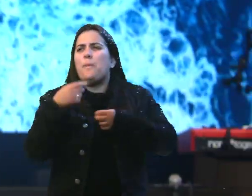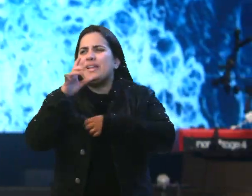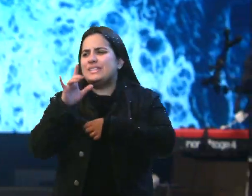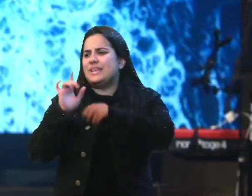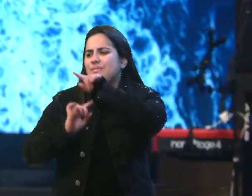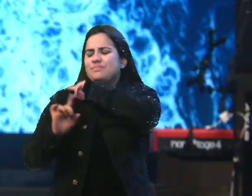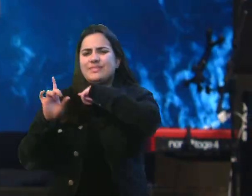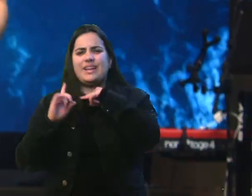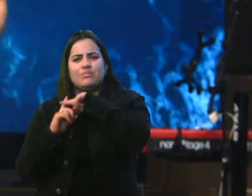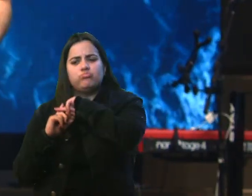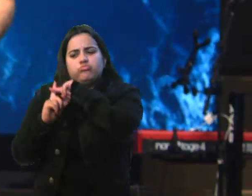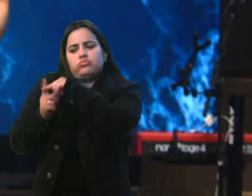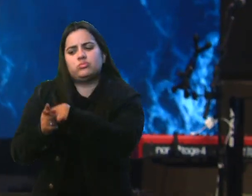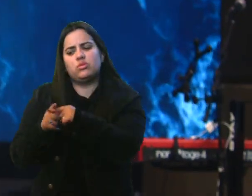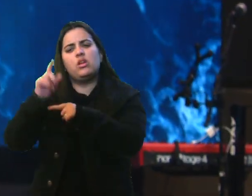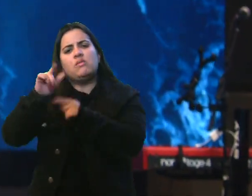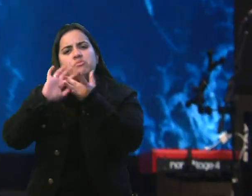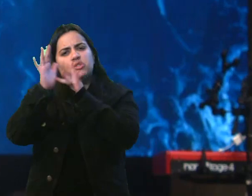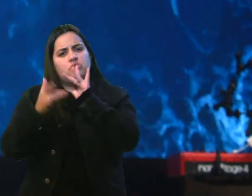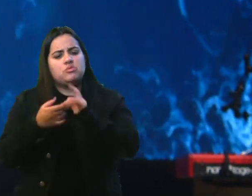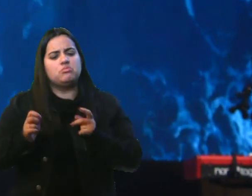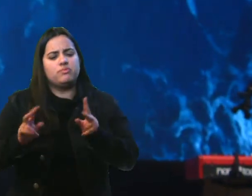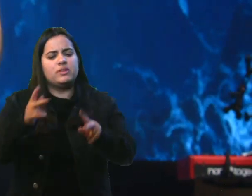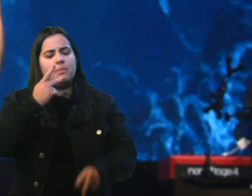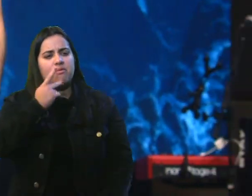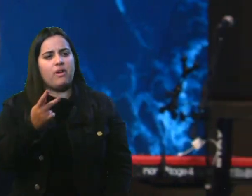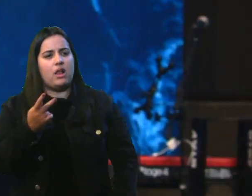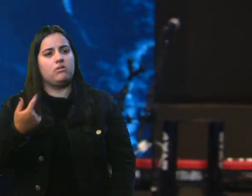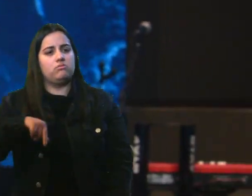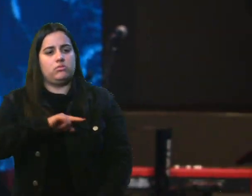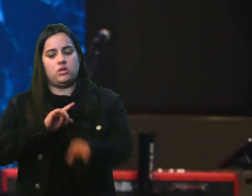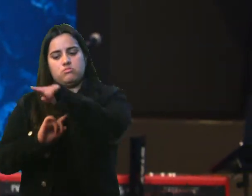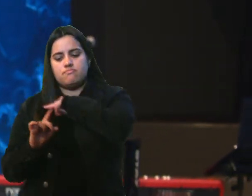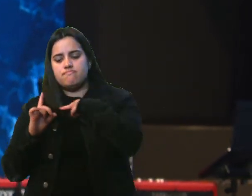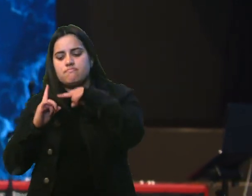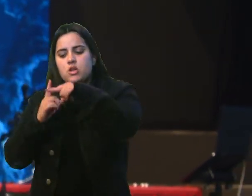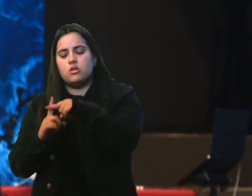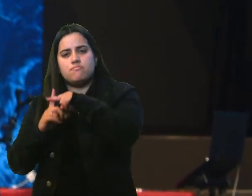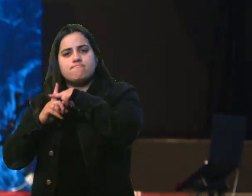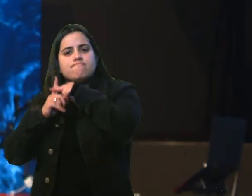das falas repetidas de Jesus. Ele vai falar para a gente tomar a nossa cruz.